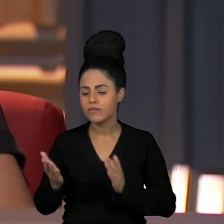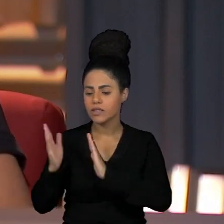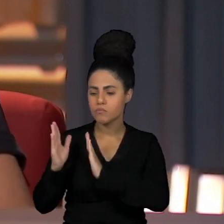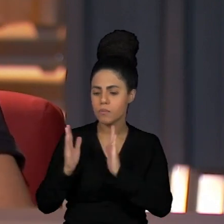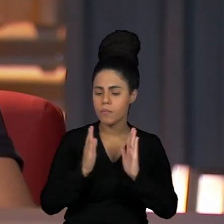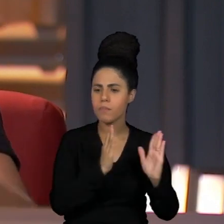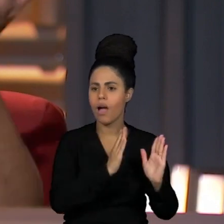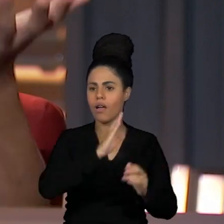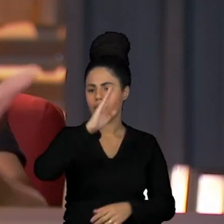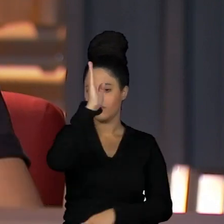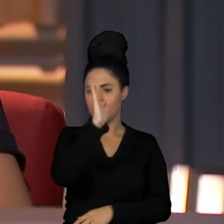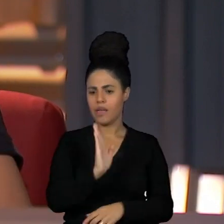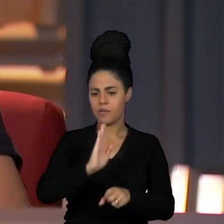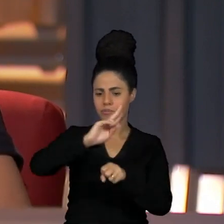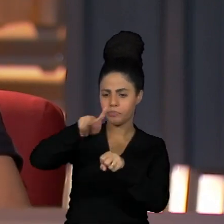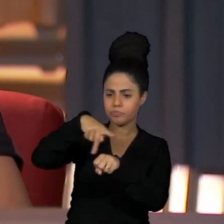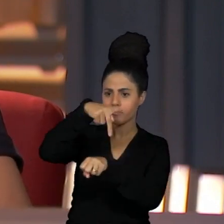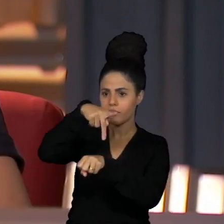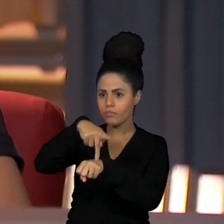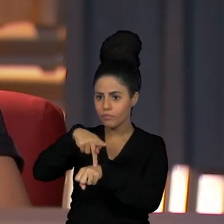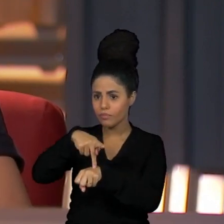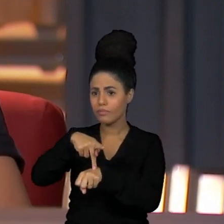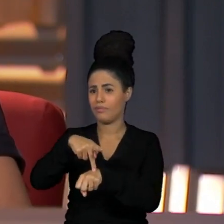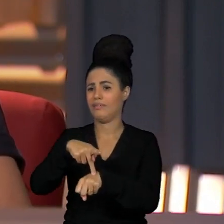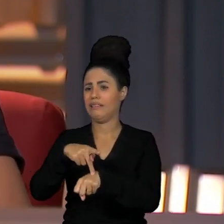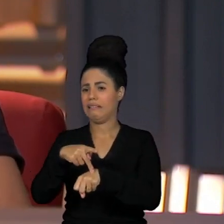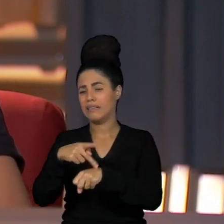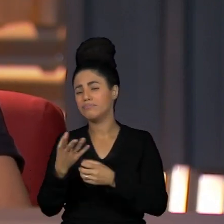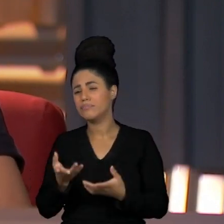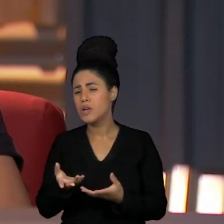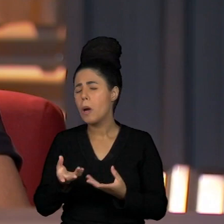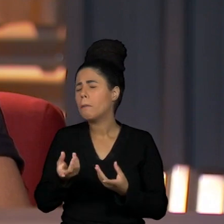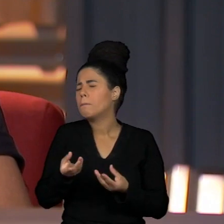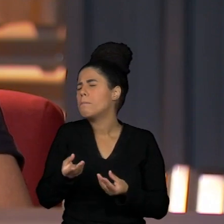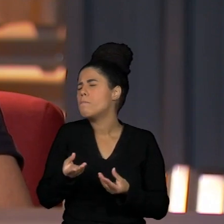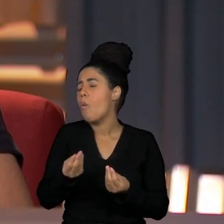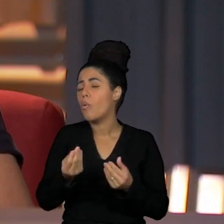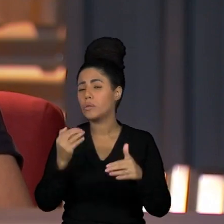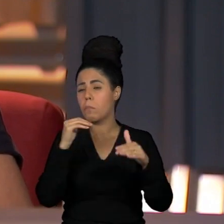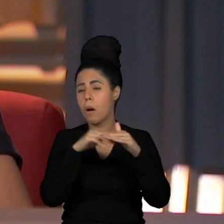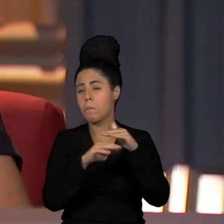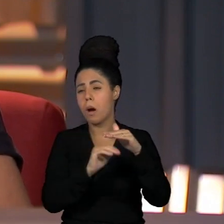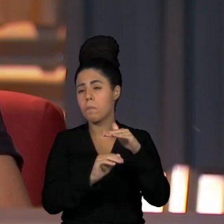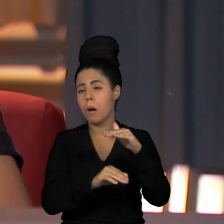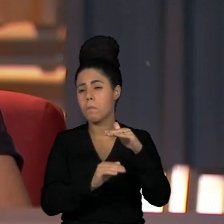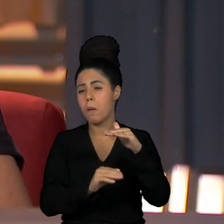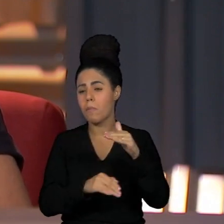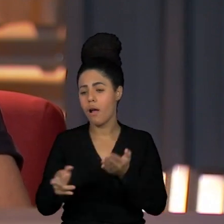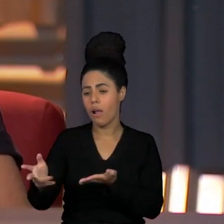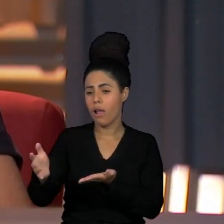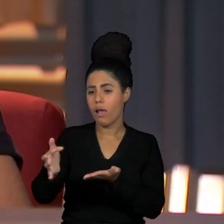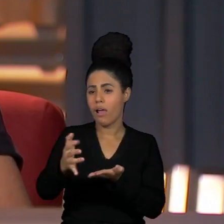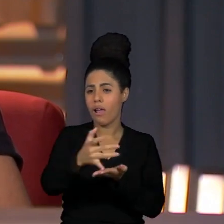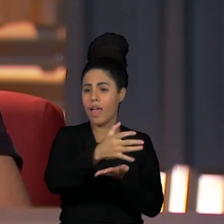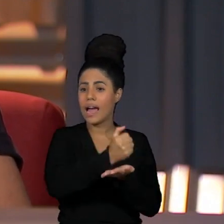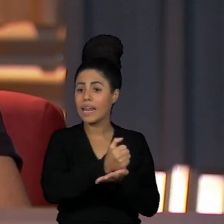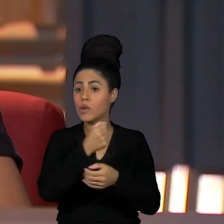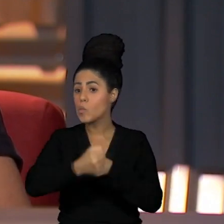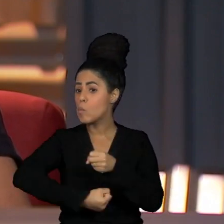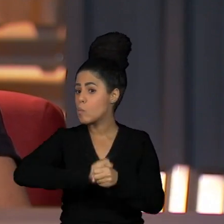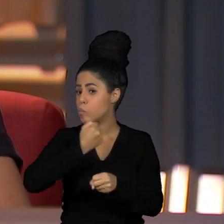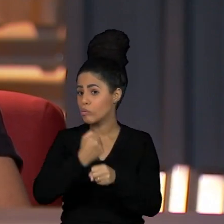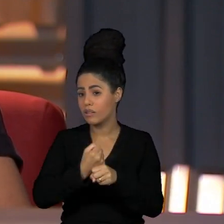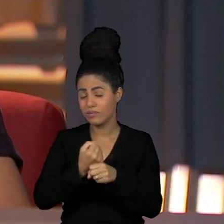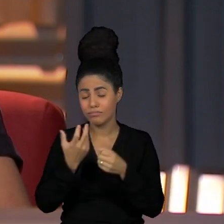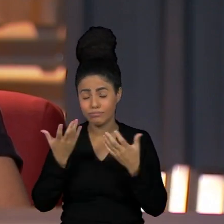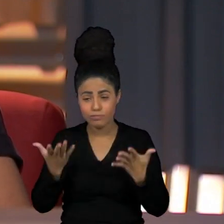país, cara, a gente arrecada 2 trilhões de impostos no ano. E consegue gastar mais do que isso. Incrível, né? E assim, é muito